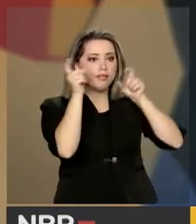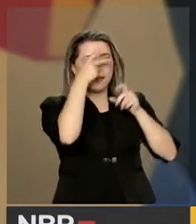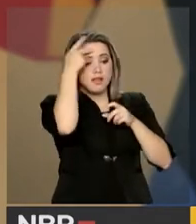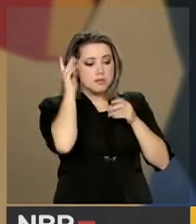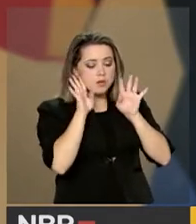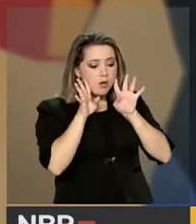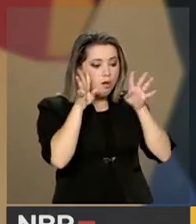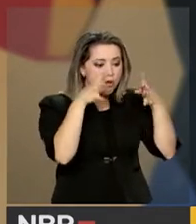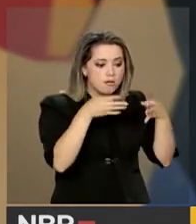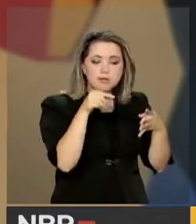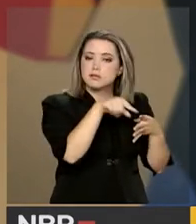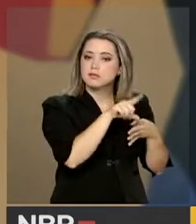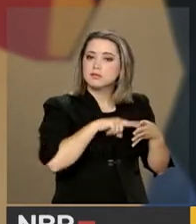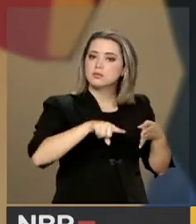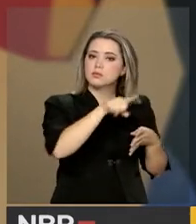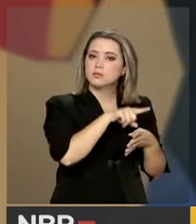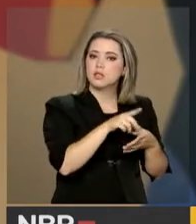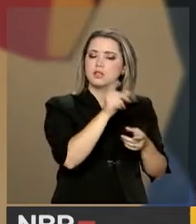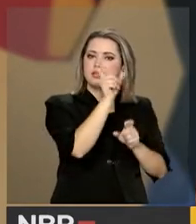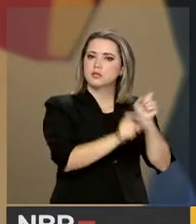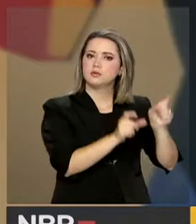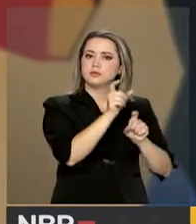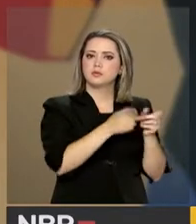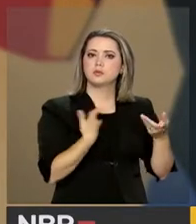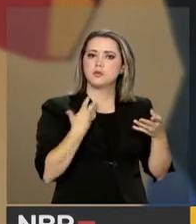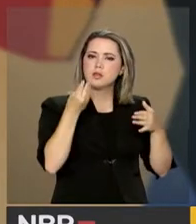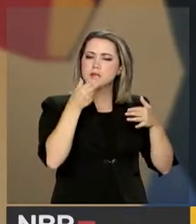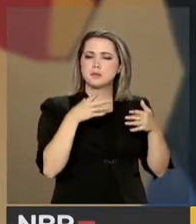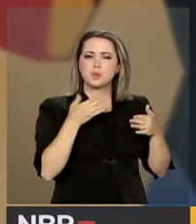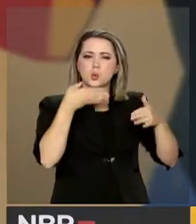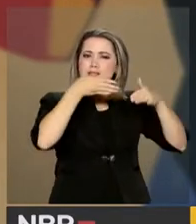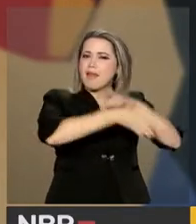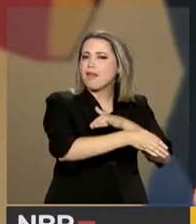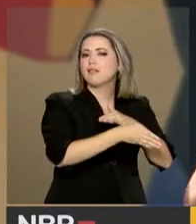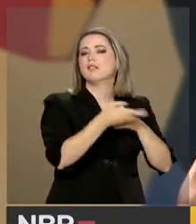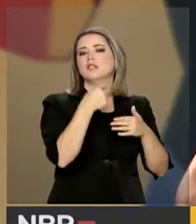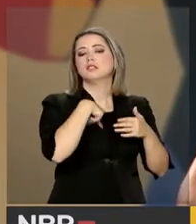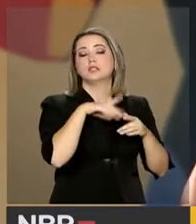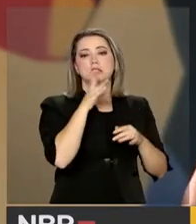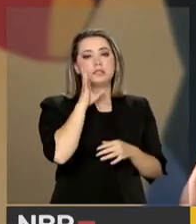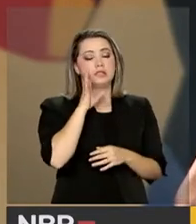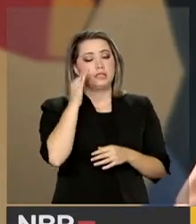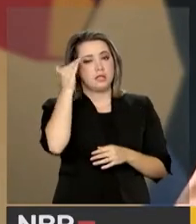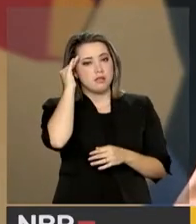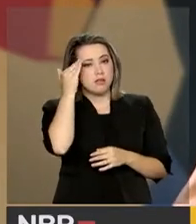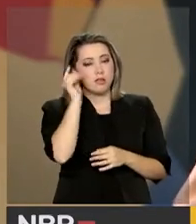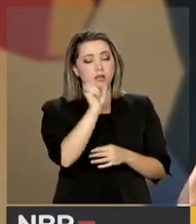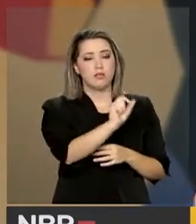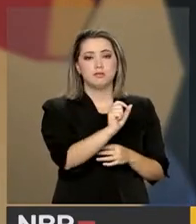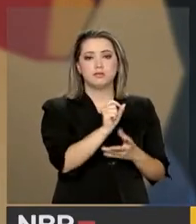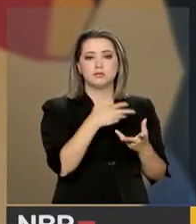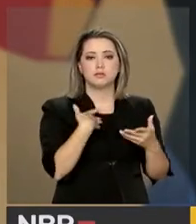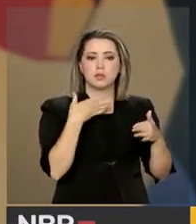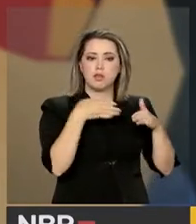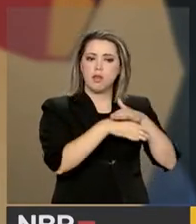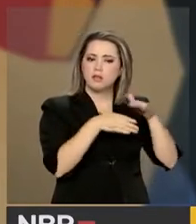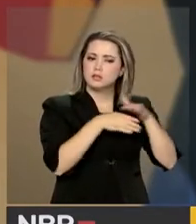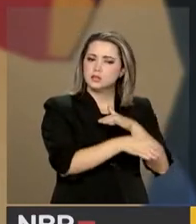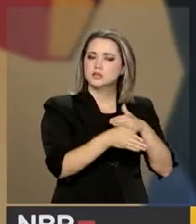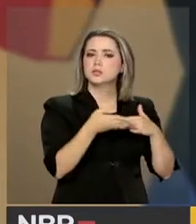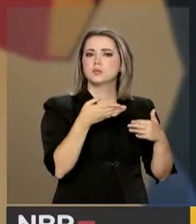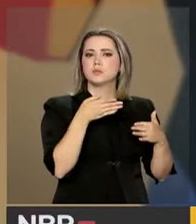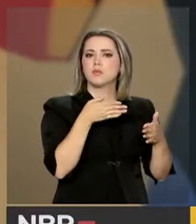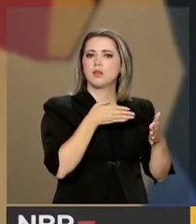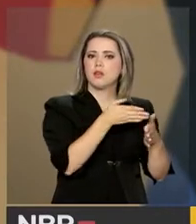que essa pessoa tenha a imersão no museu e consiga ter o acesso